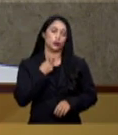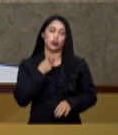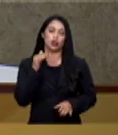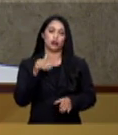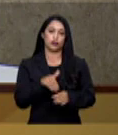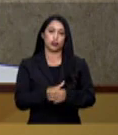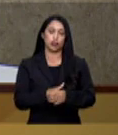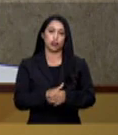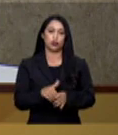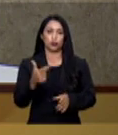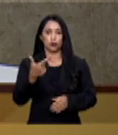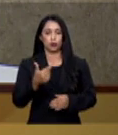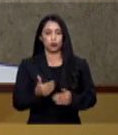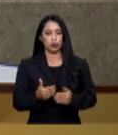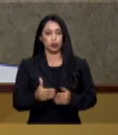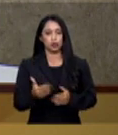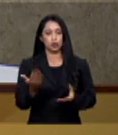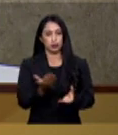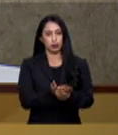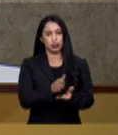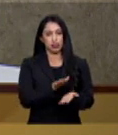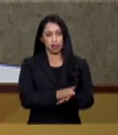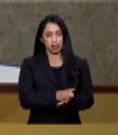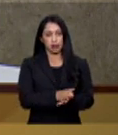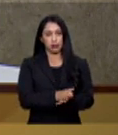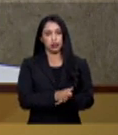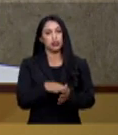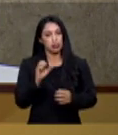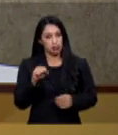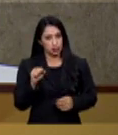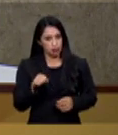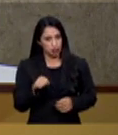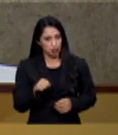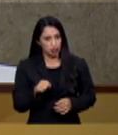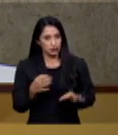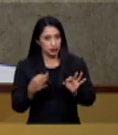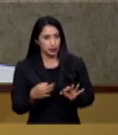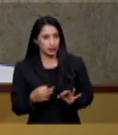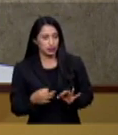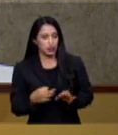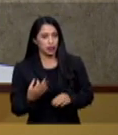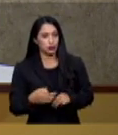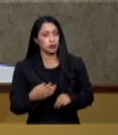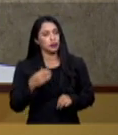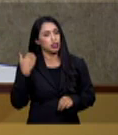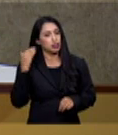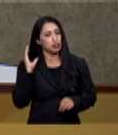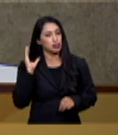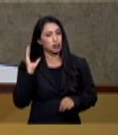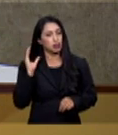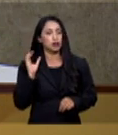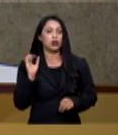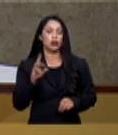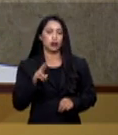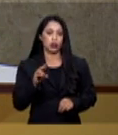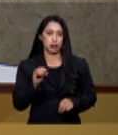seguinte. Está bem? Já tínhamos falado isso antes, não é, ministra Rosa Weber? Está bem assim?